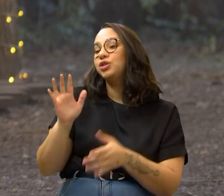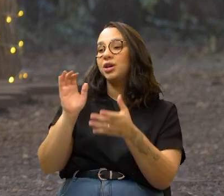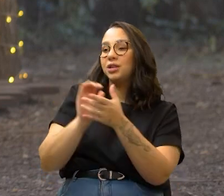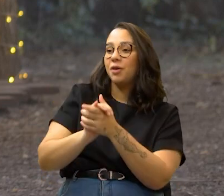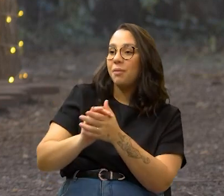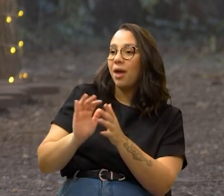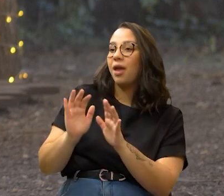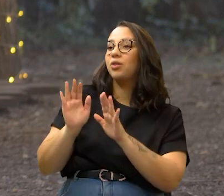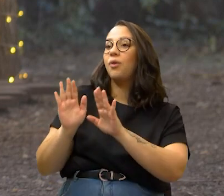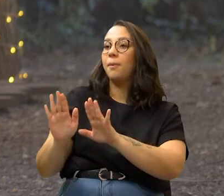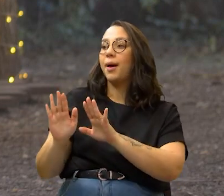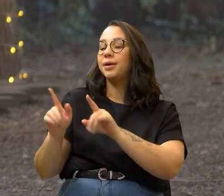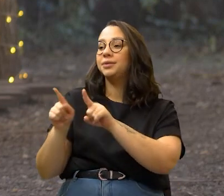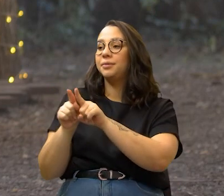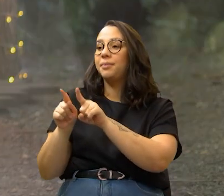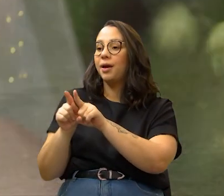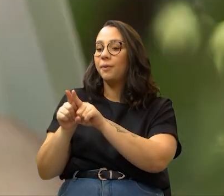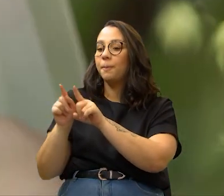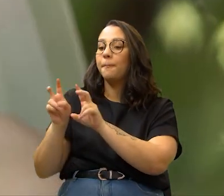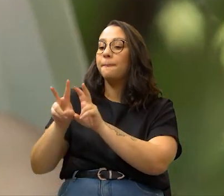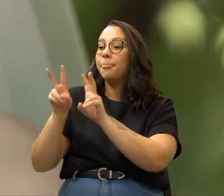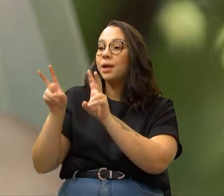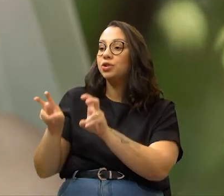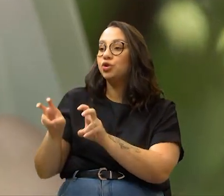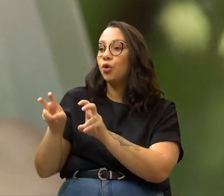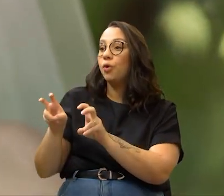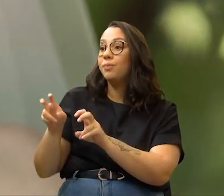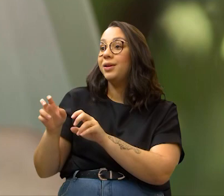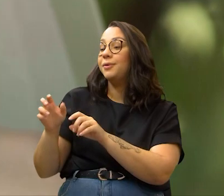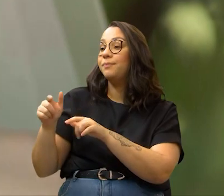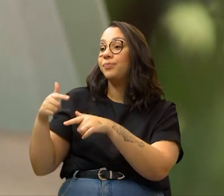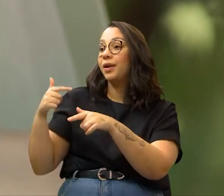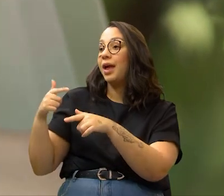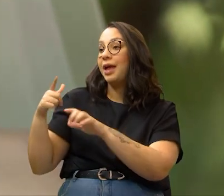somente falando de casamento, mas falando também sobre